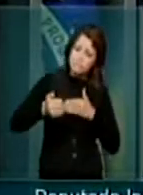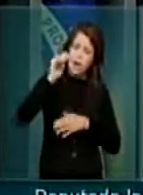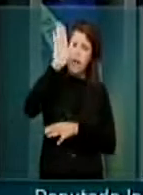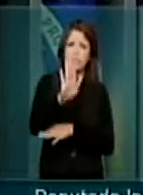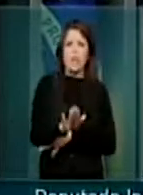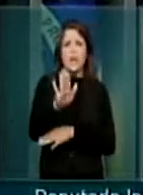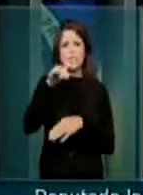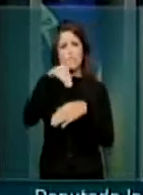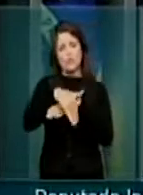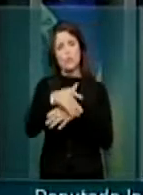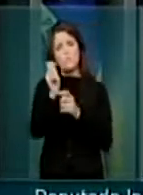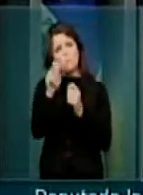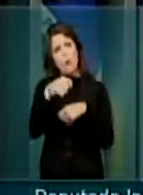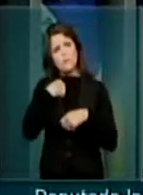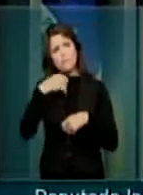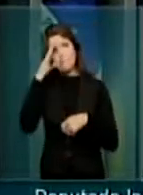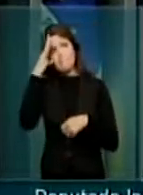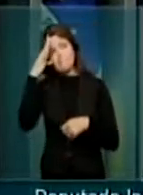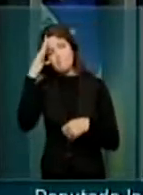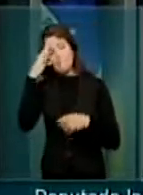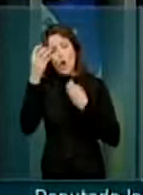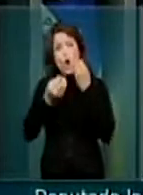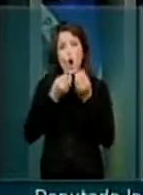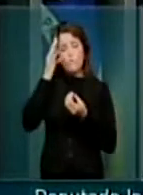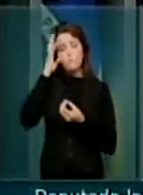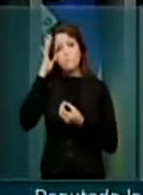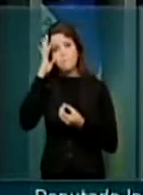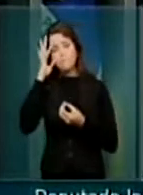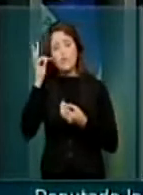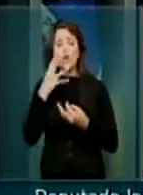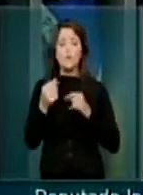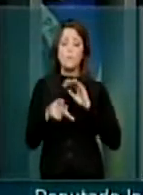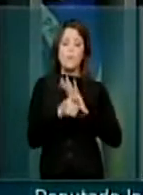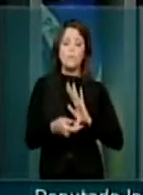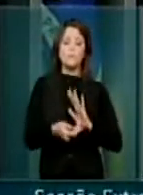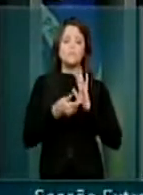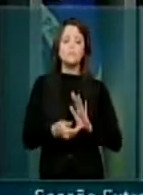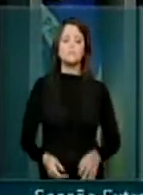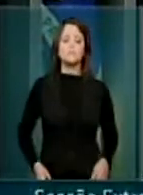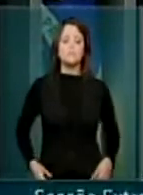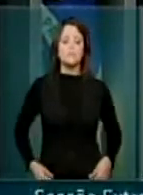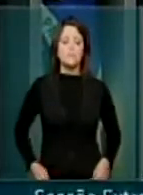e noite possa repensar e trazer para essa